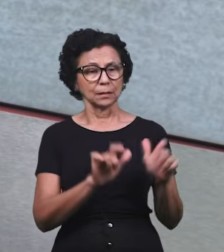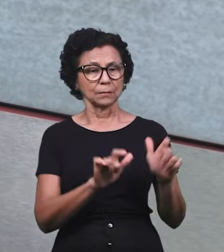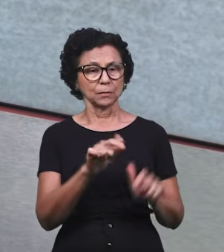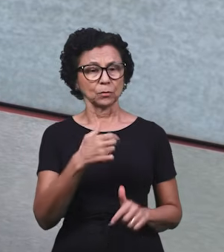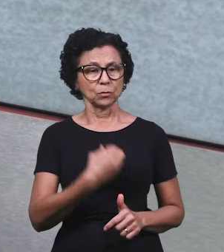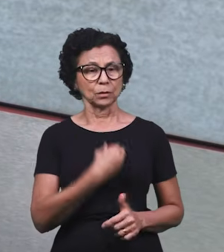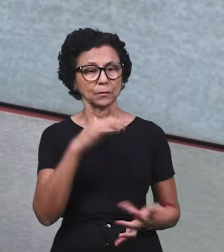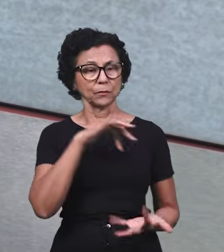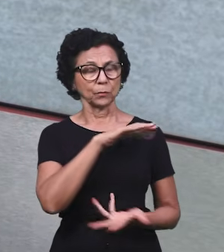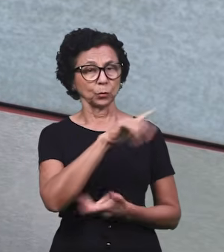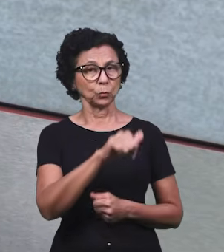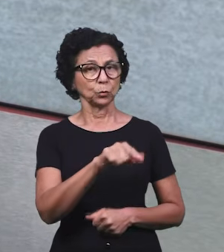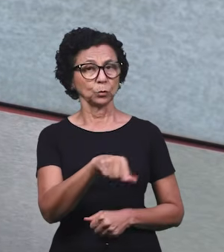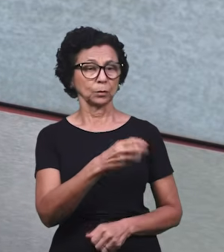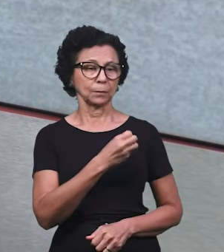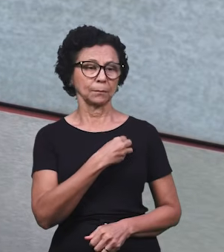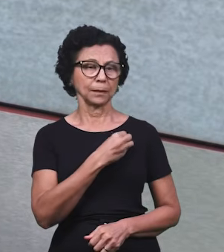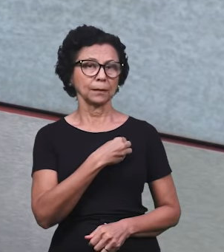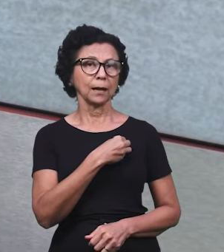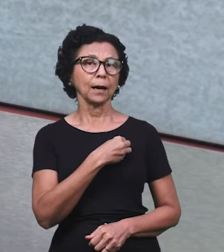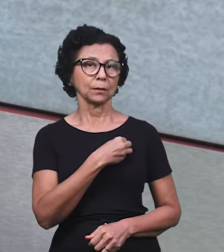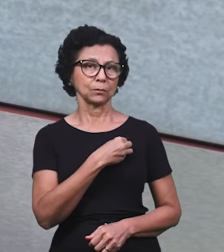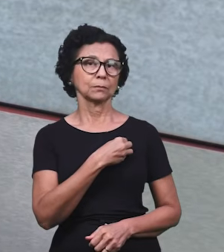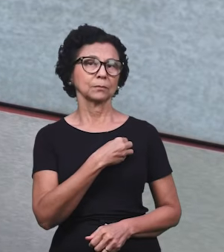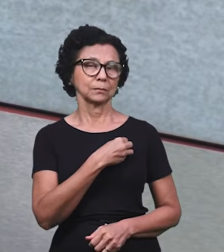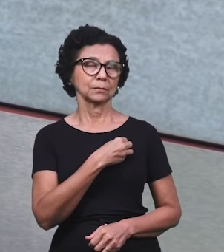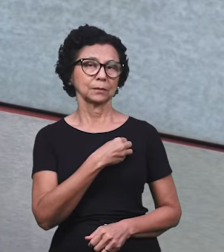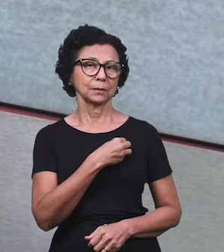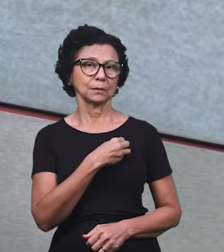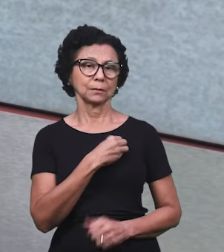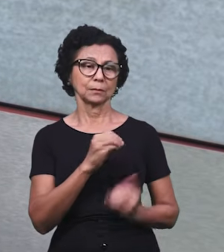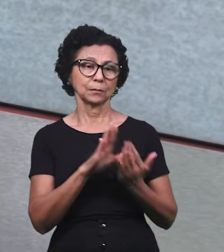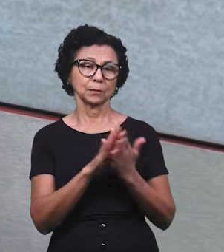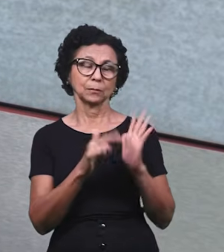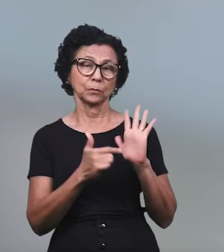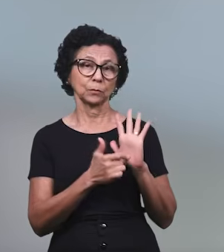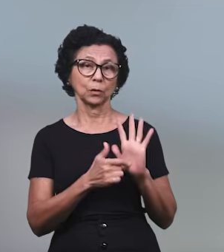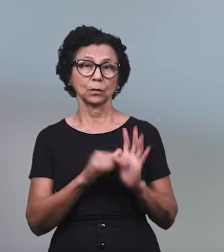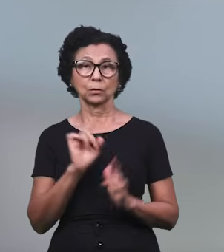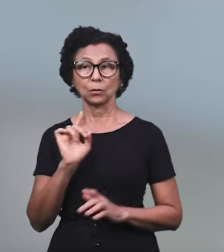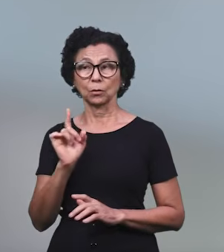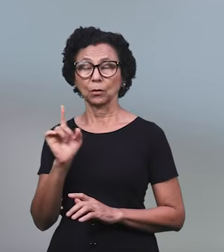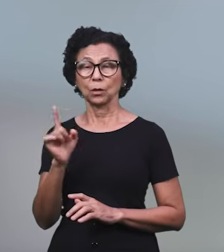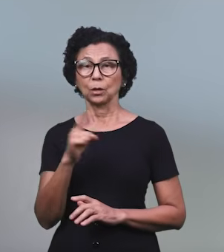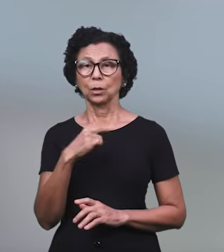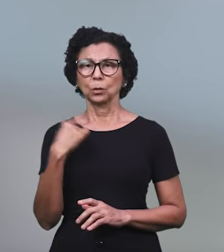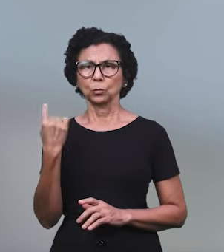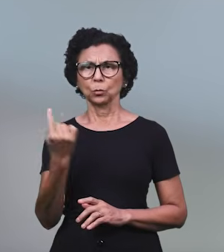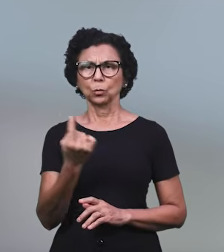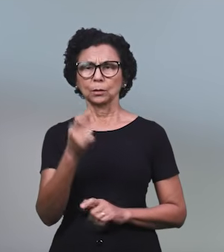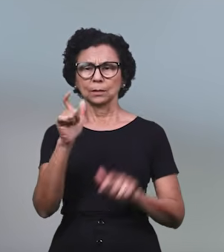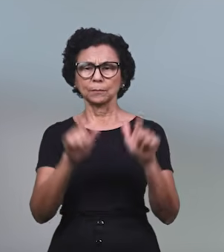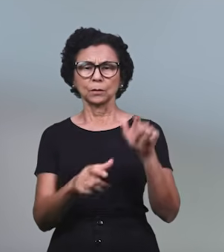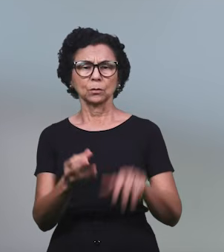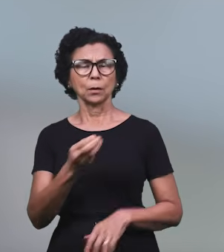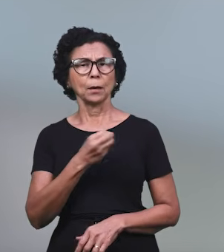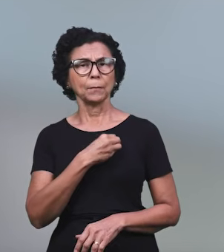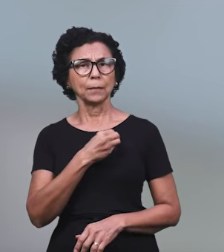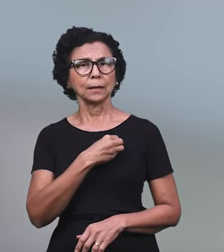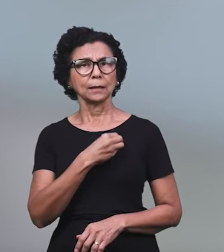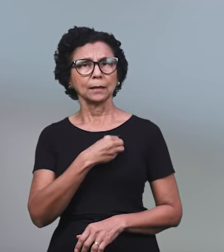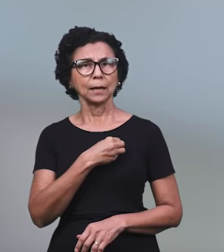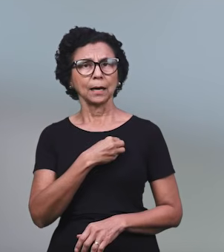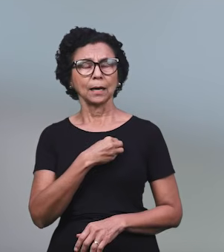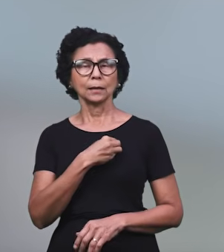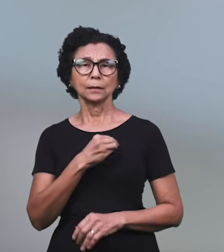de uma condenação do pecado. Porque a Bíblia diz isso, ela diz assim, porque todos pecaram e